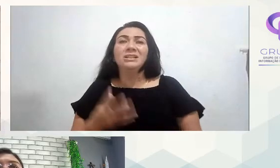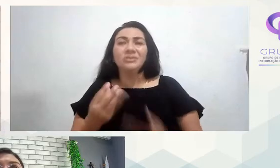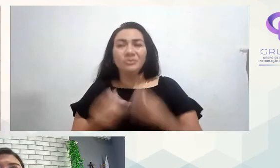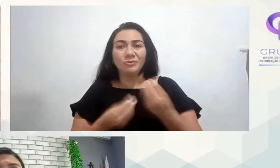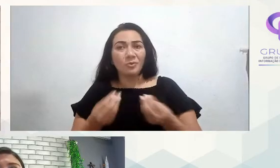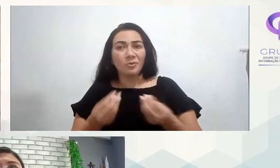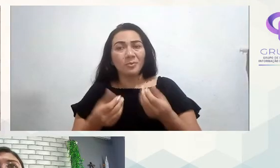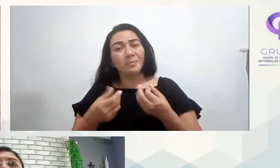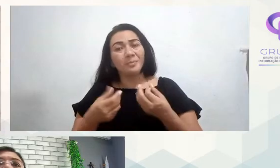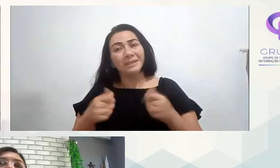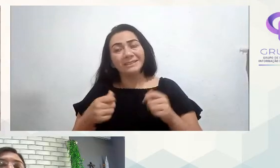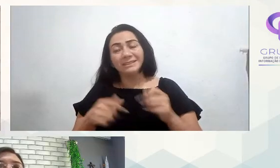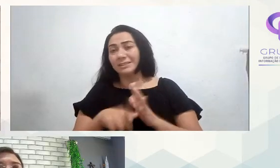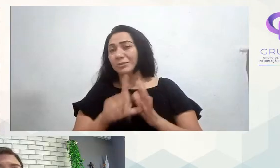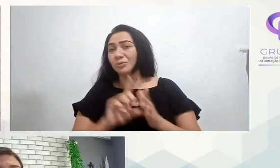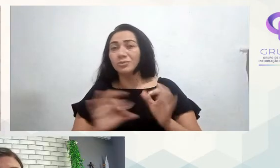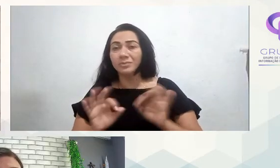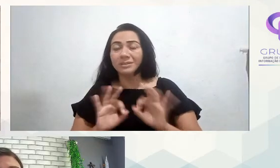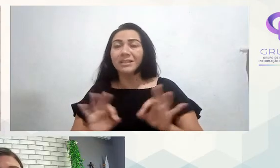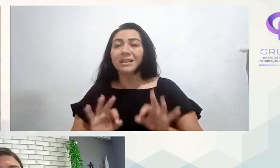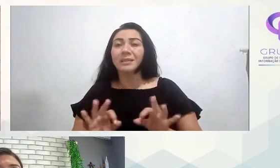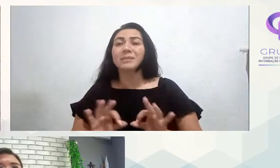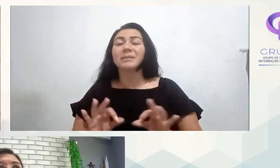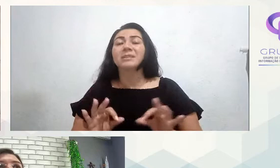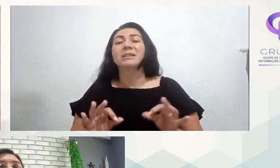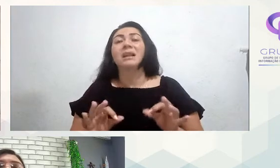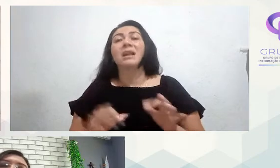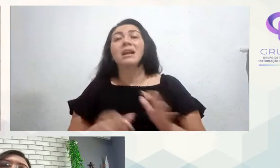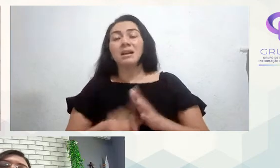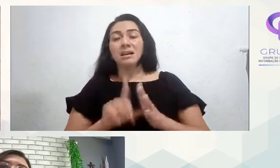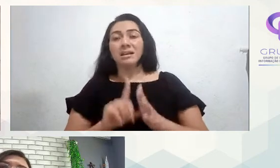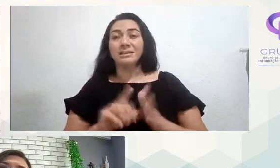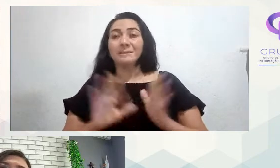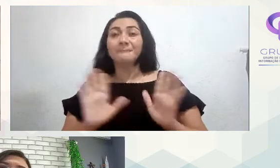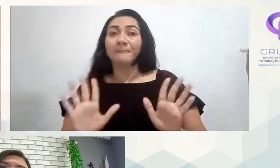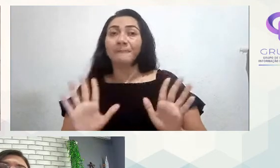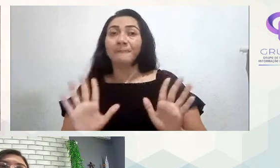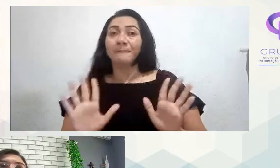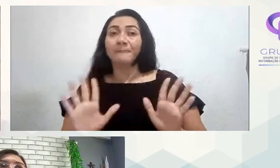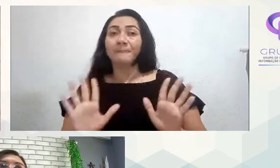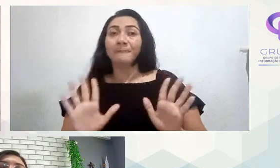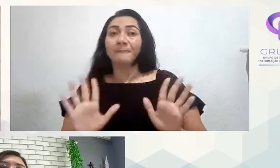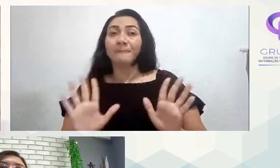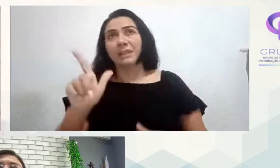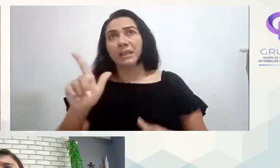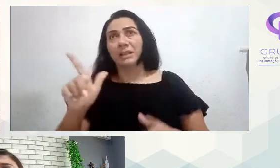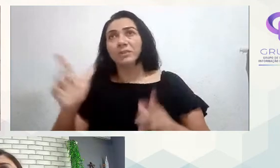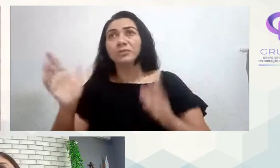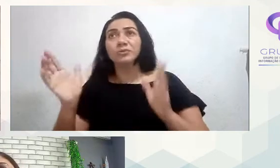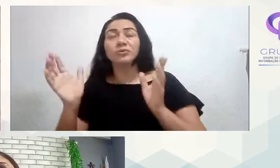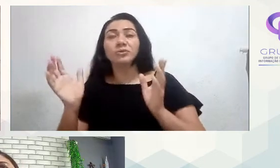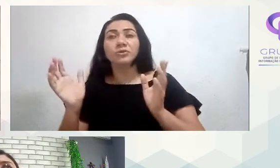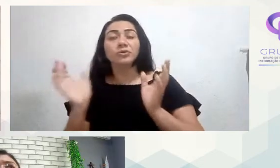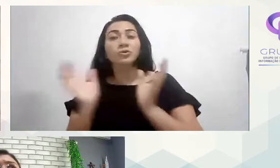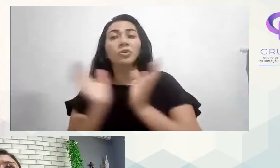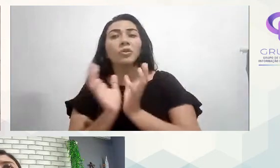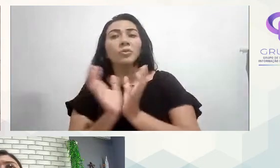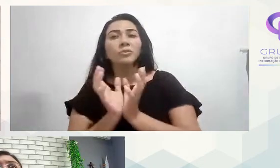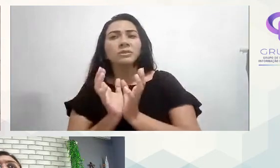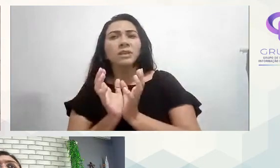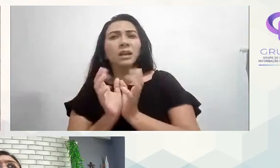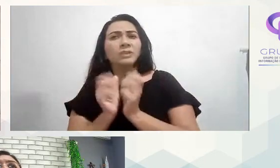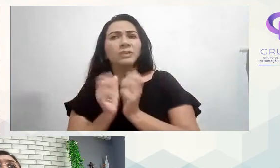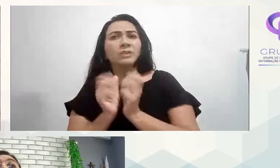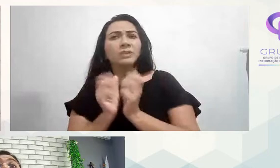uma ação junto à comunidade e você consegue resgatar uma pessoa, como foi o